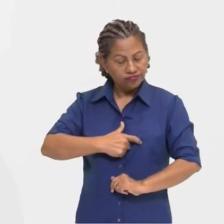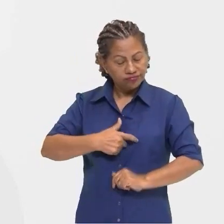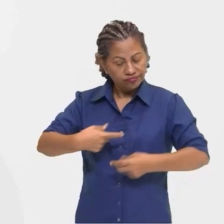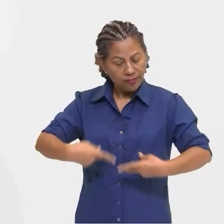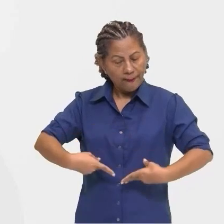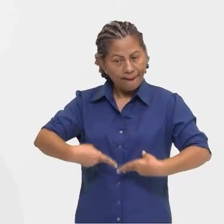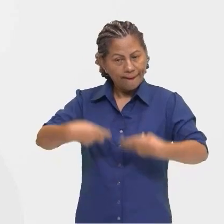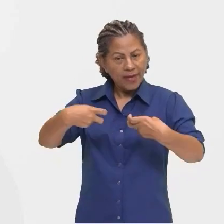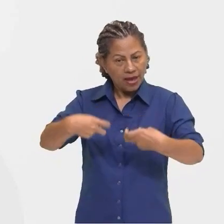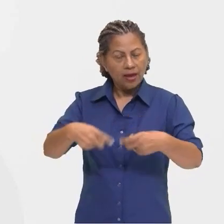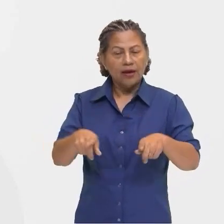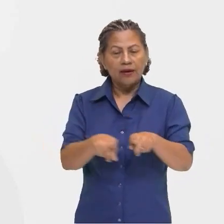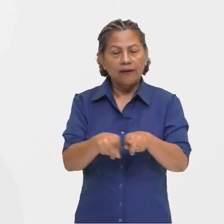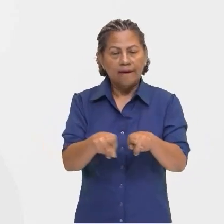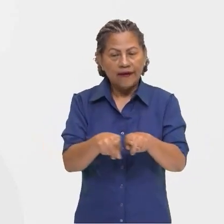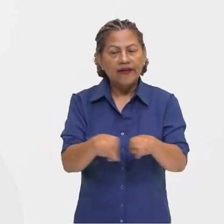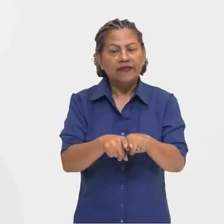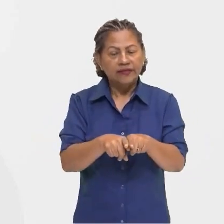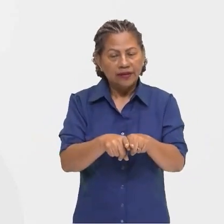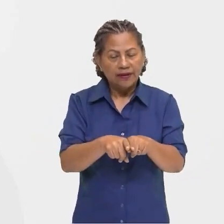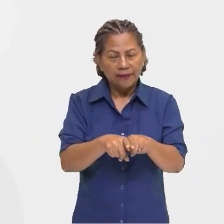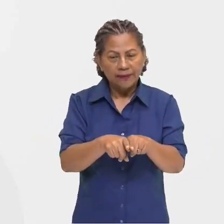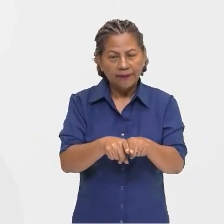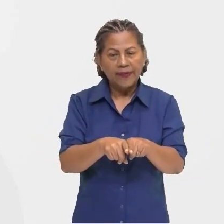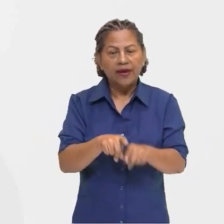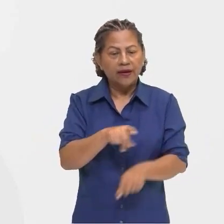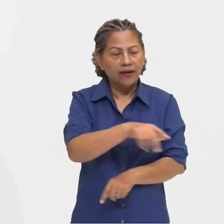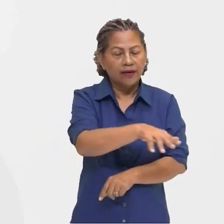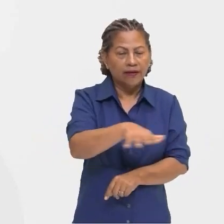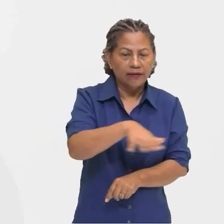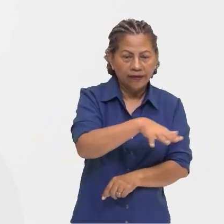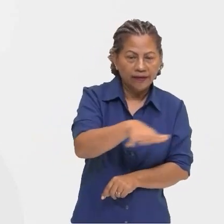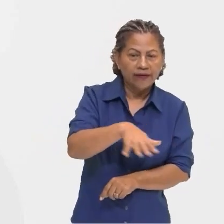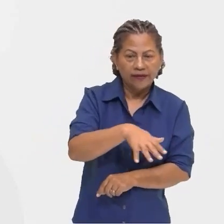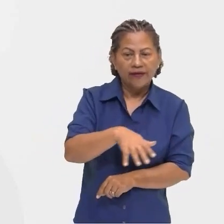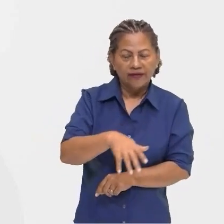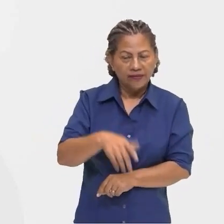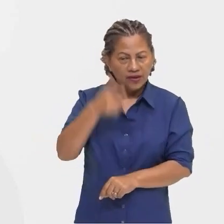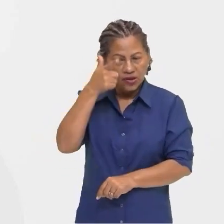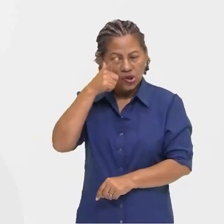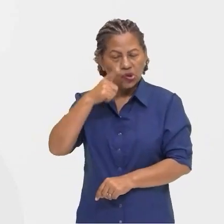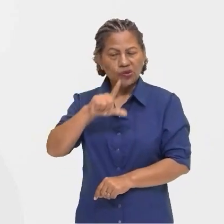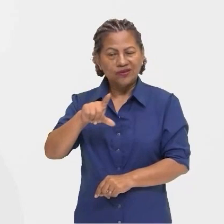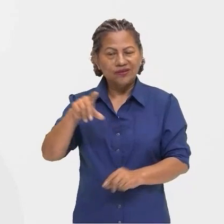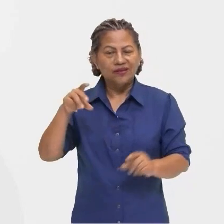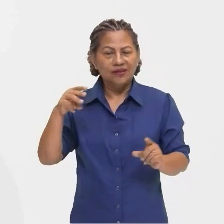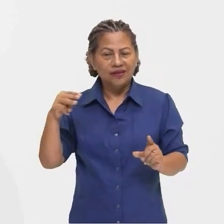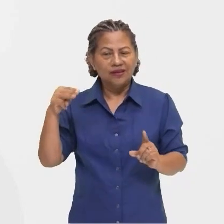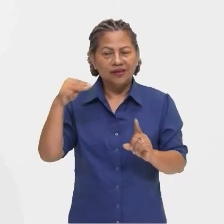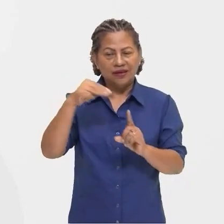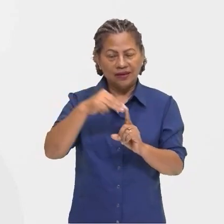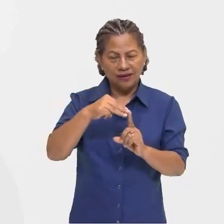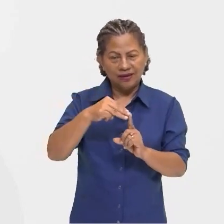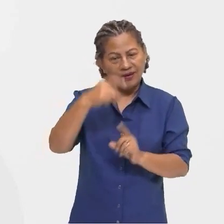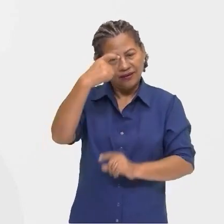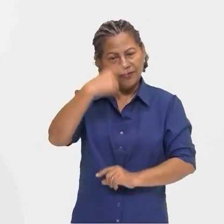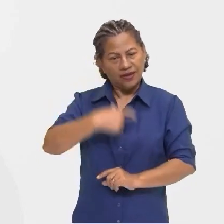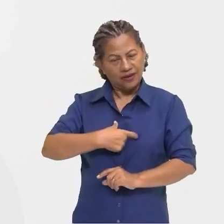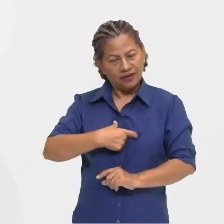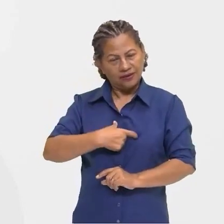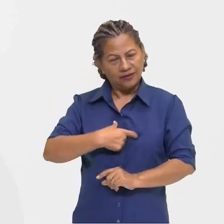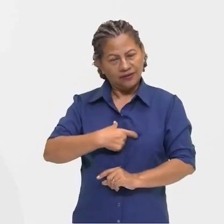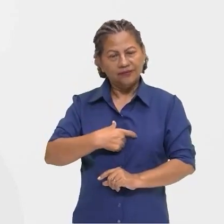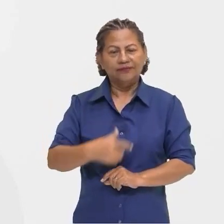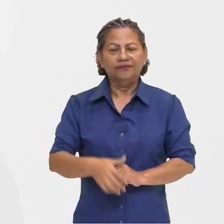e os ambientes para transformar nossos sonhos em meta. E assim poder